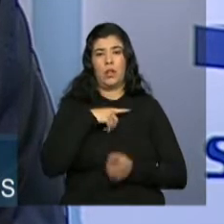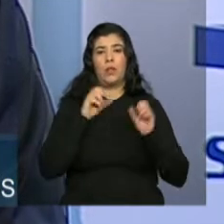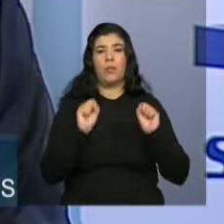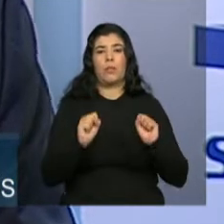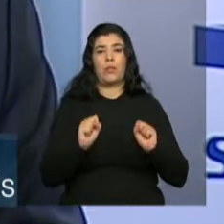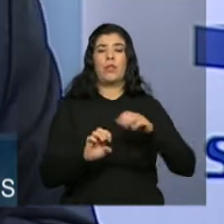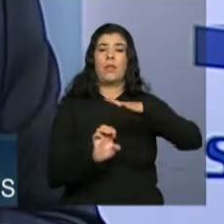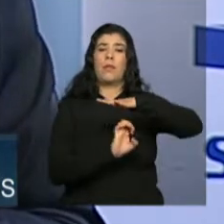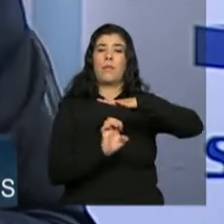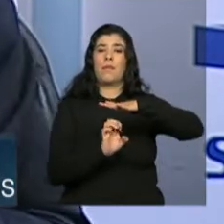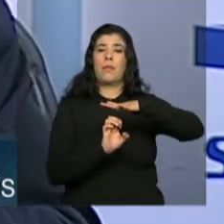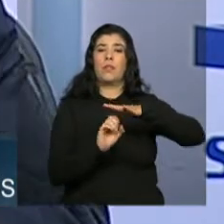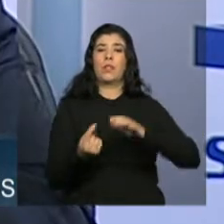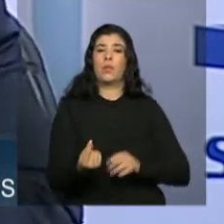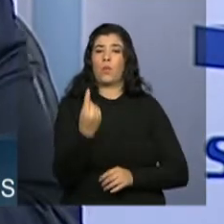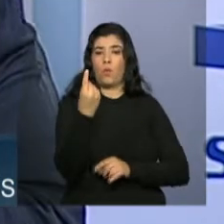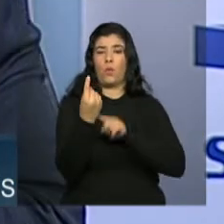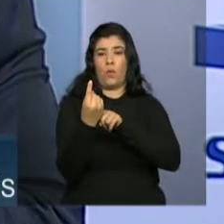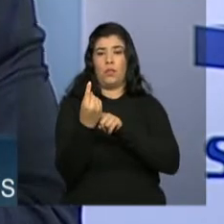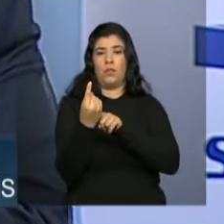de empresas individuais